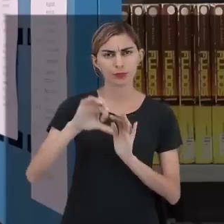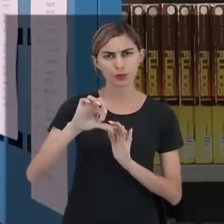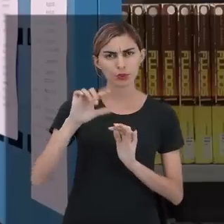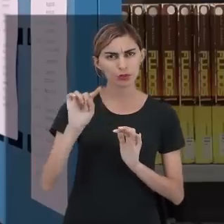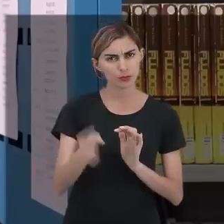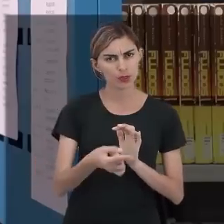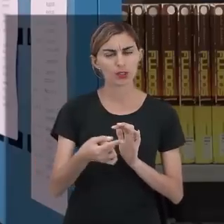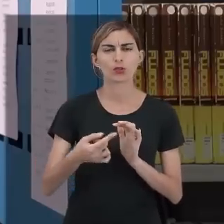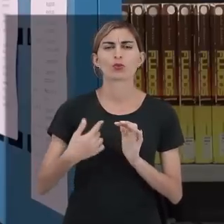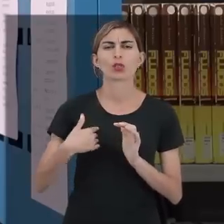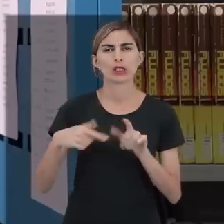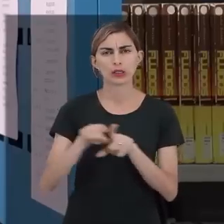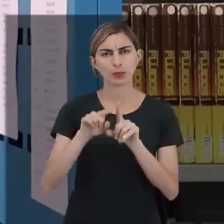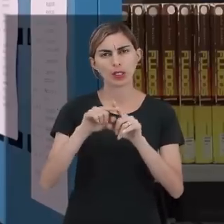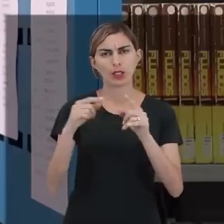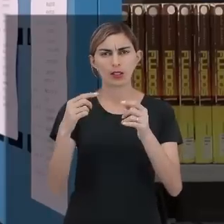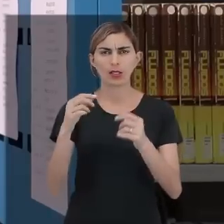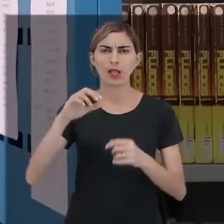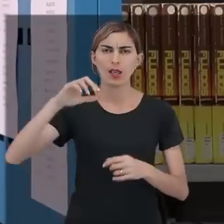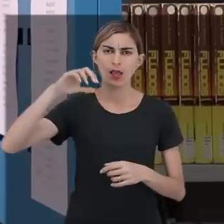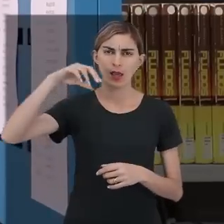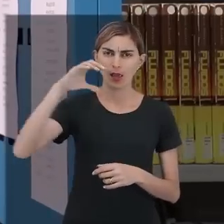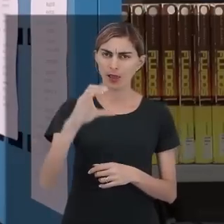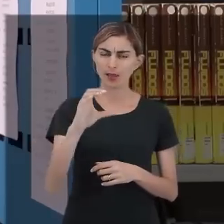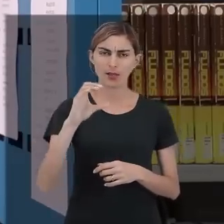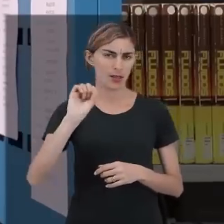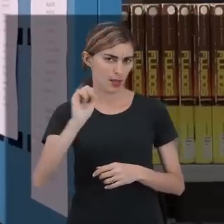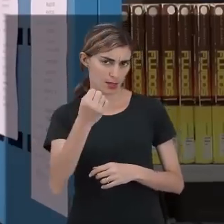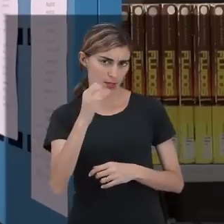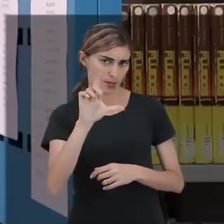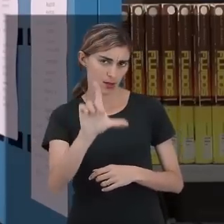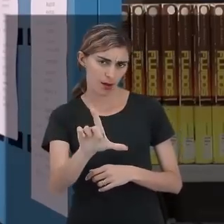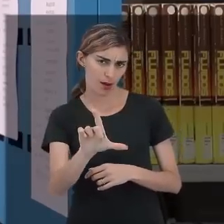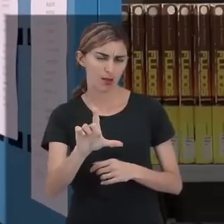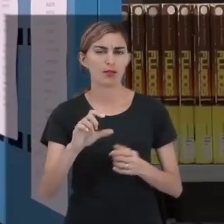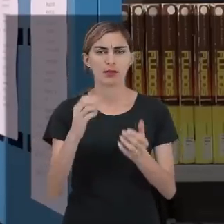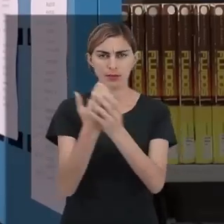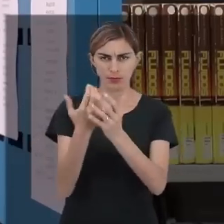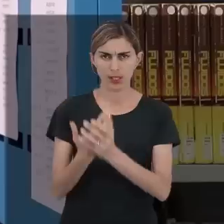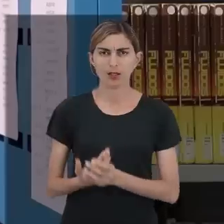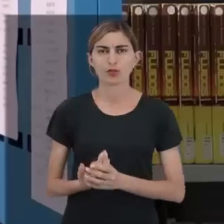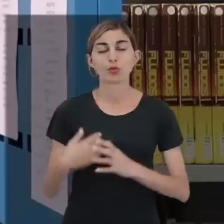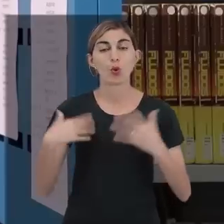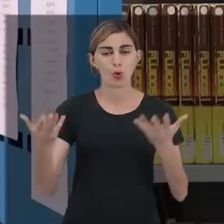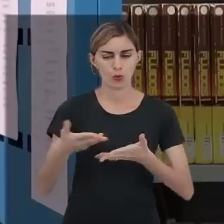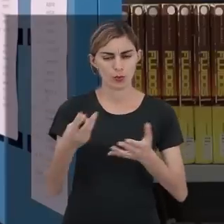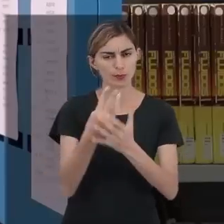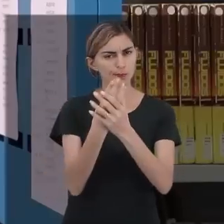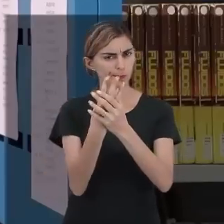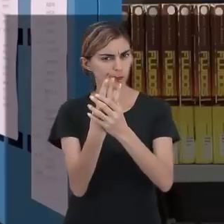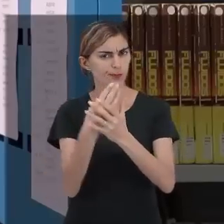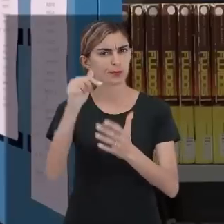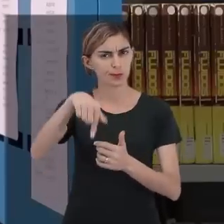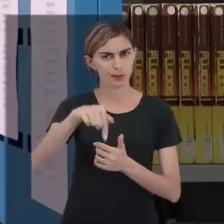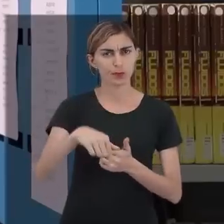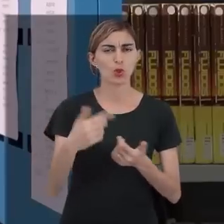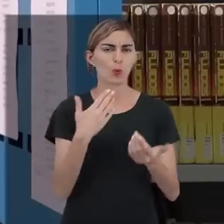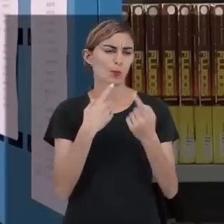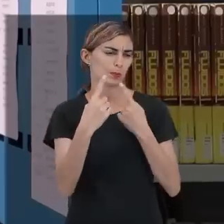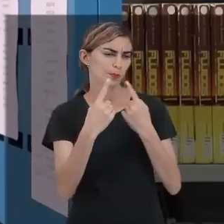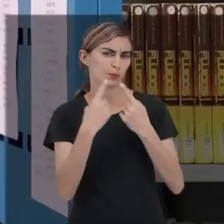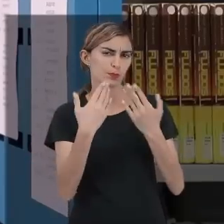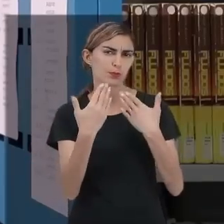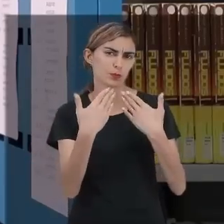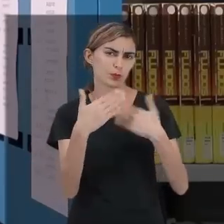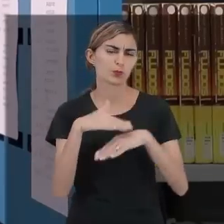bem como o anexo SL. Para isso, eu estou aqui na Universidade Federal de Pernambuco, onde eu vou ter uma conversa, um